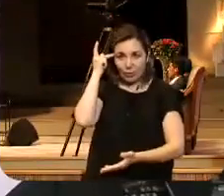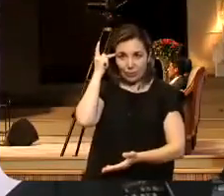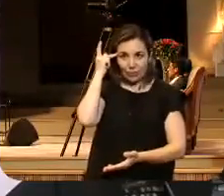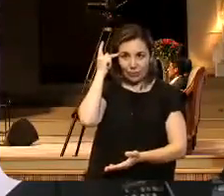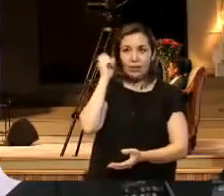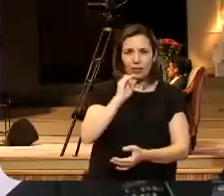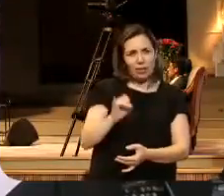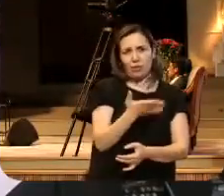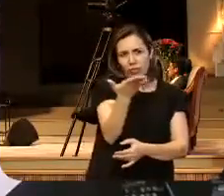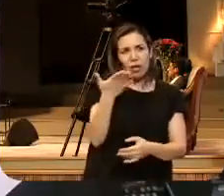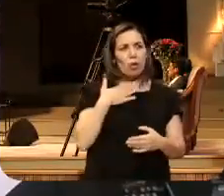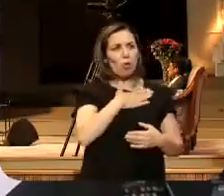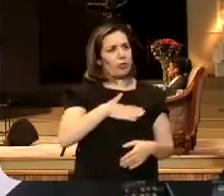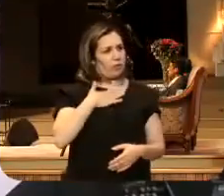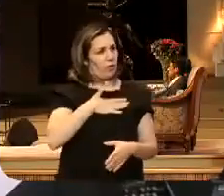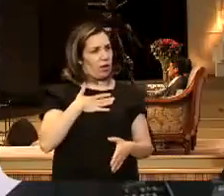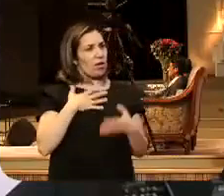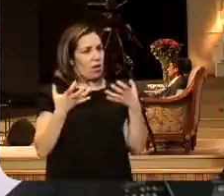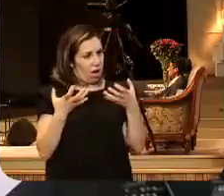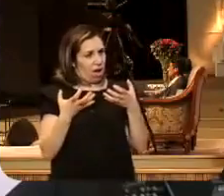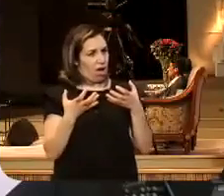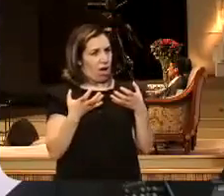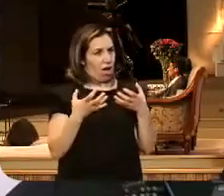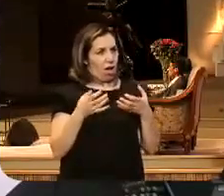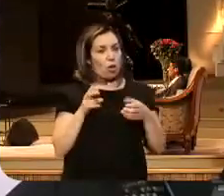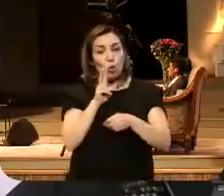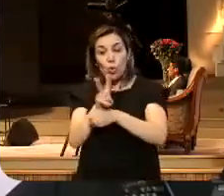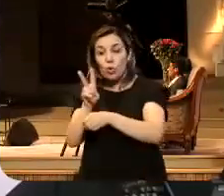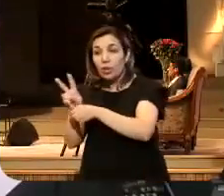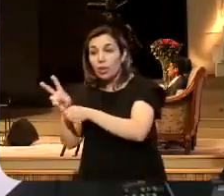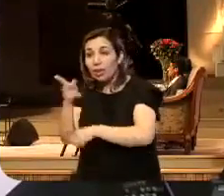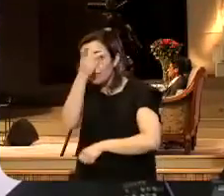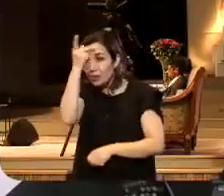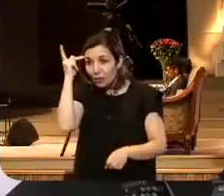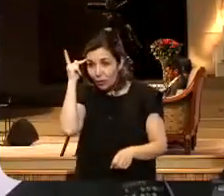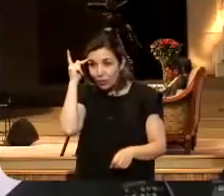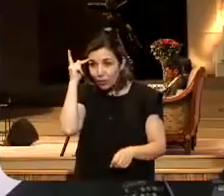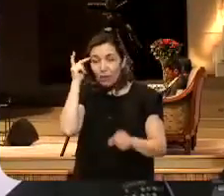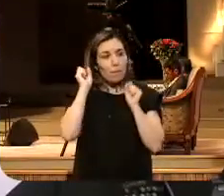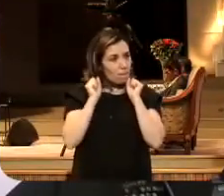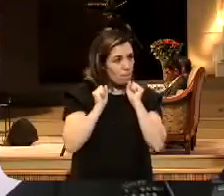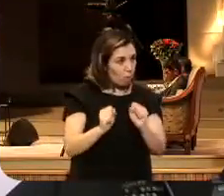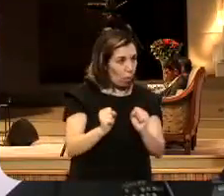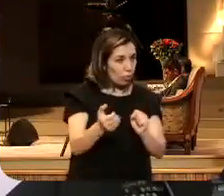de desenvolver uma atenção específica, de maneira